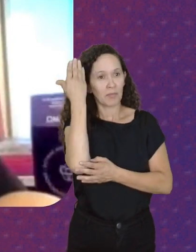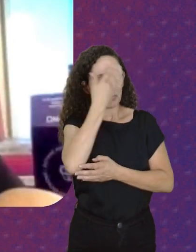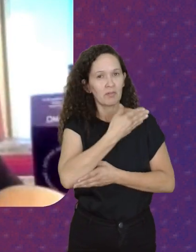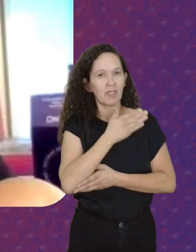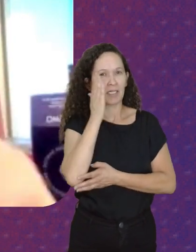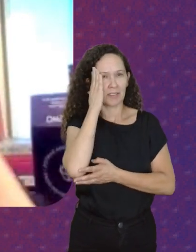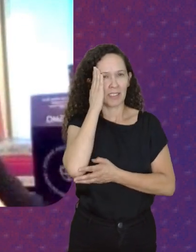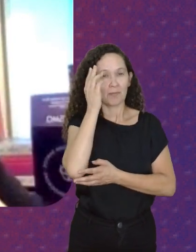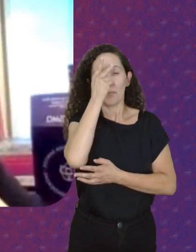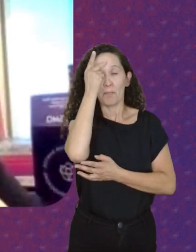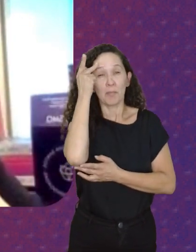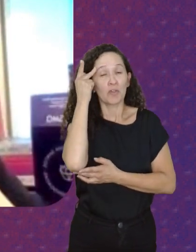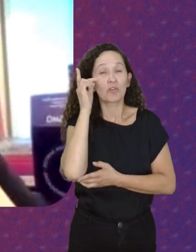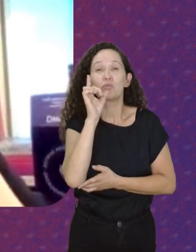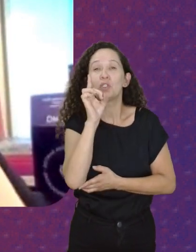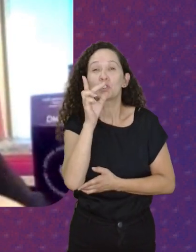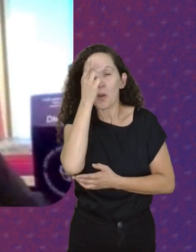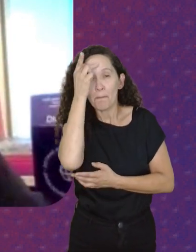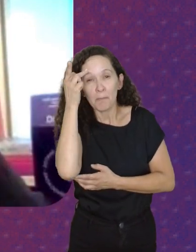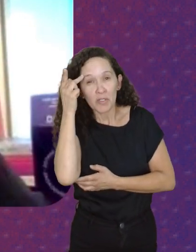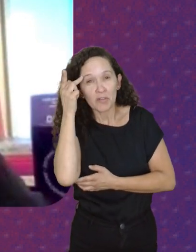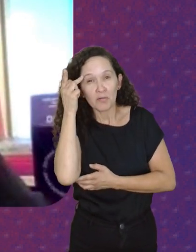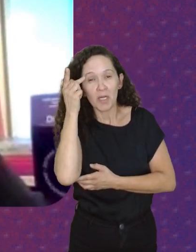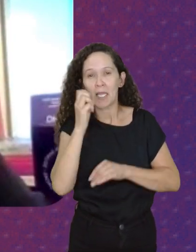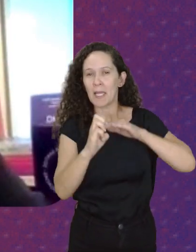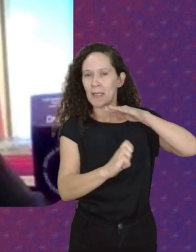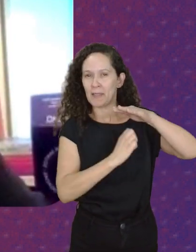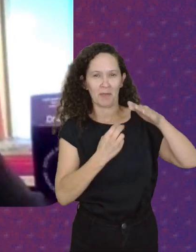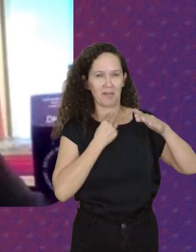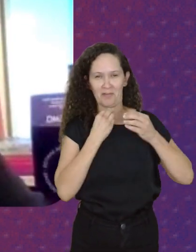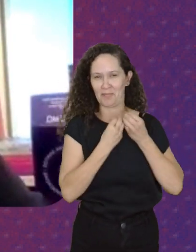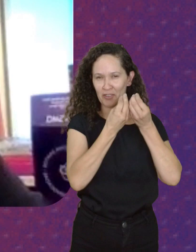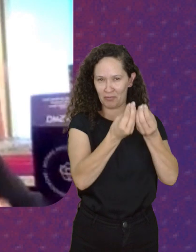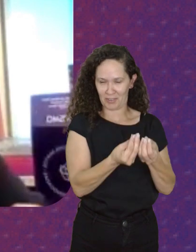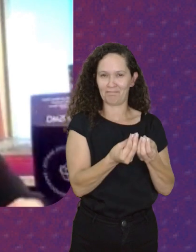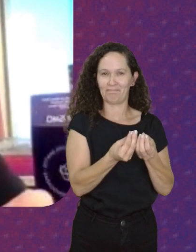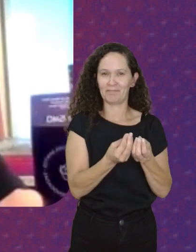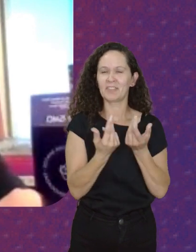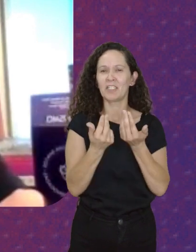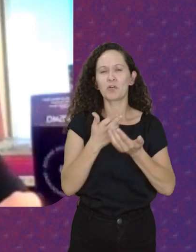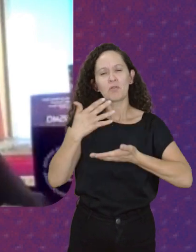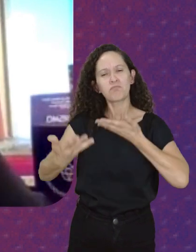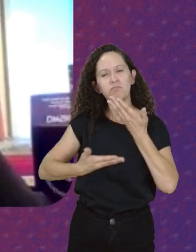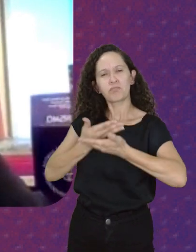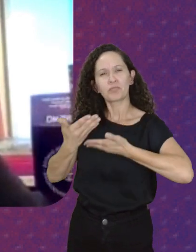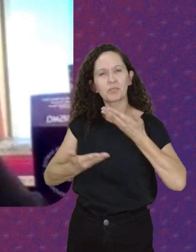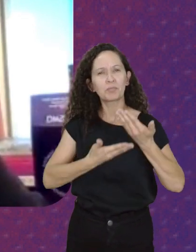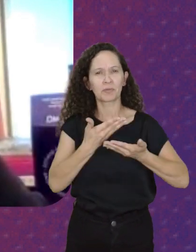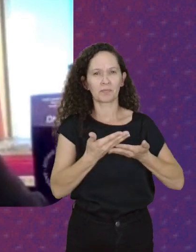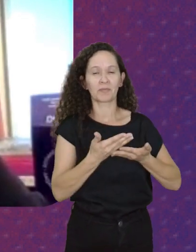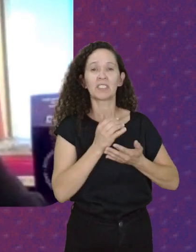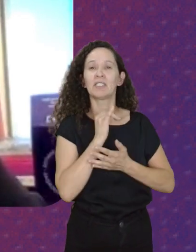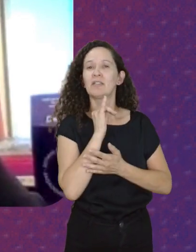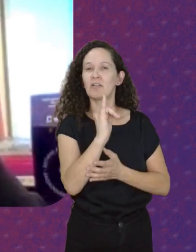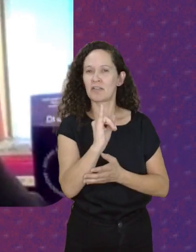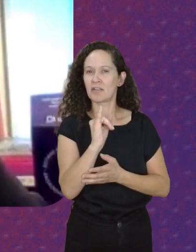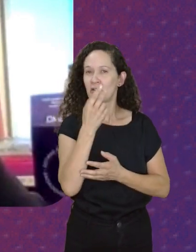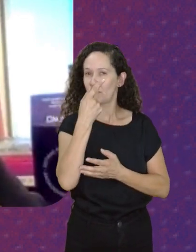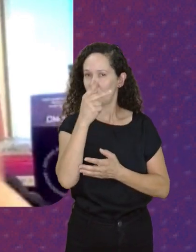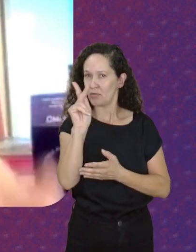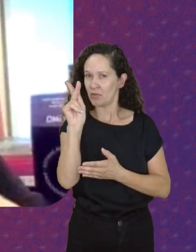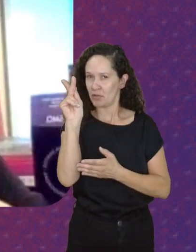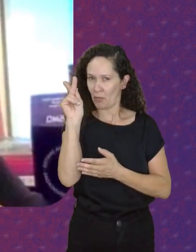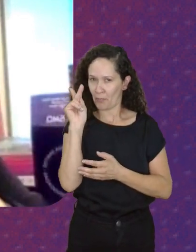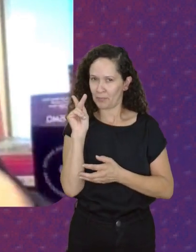físicas que podem doar, e vão funcionar como intermediárias, como se fossem fiéis depositárias. Caso o seu registro